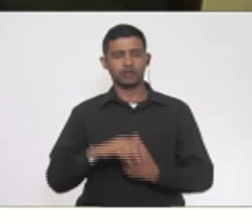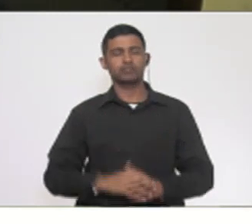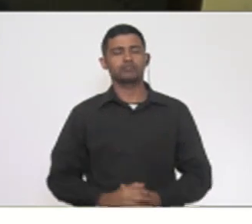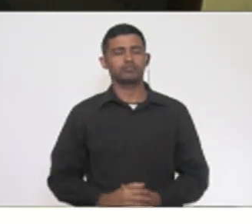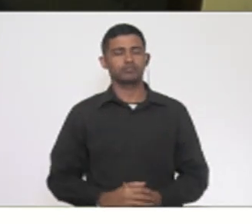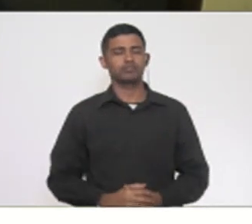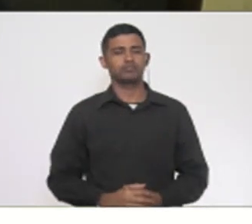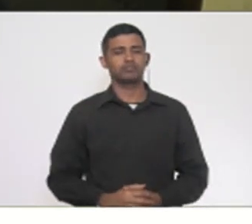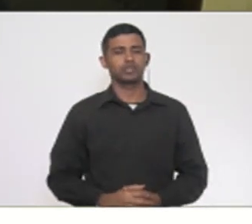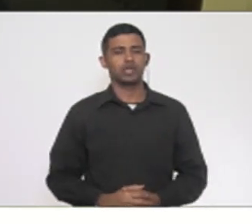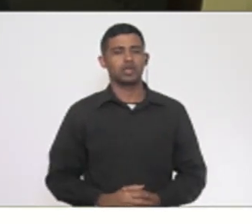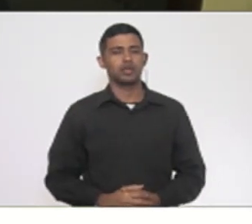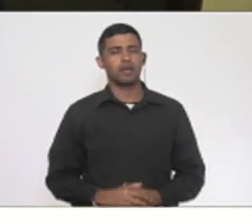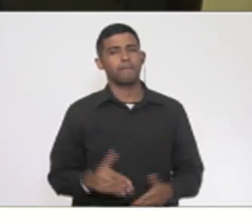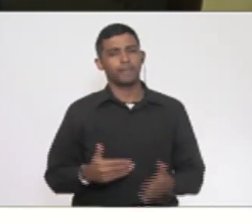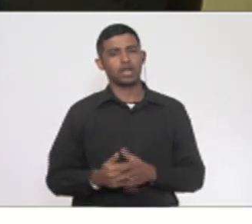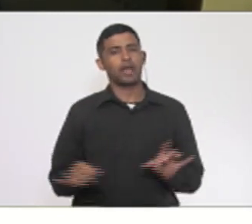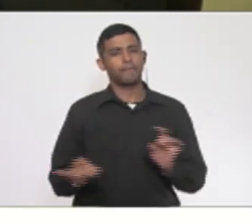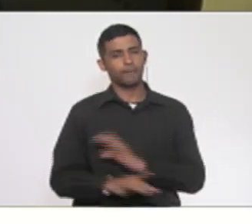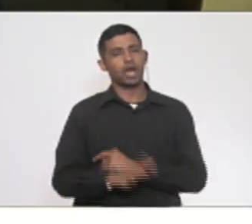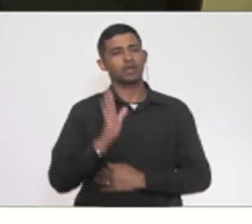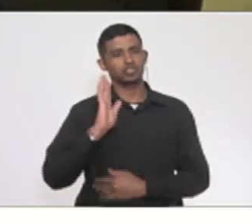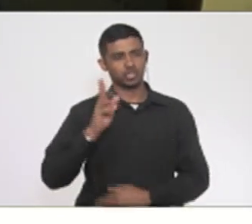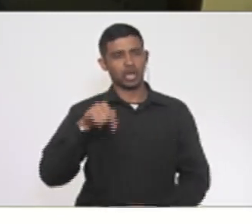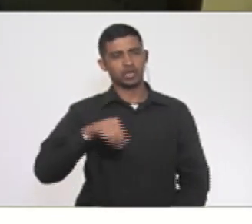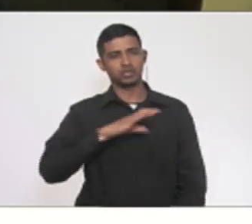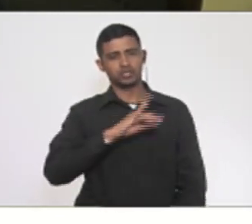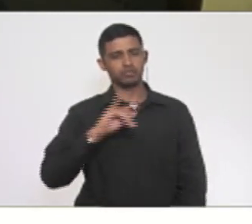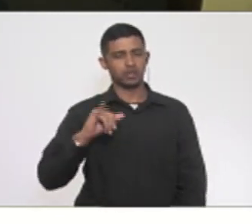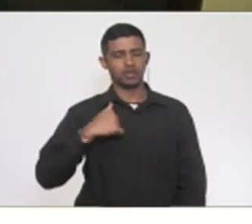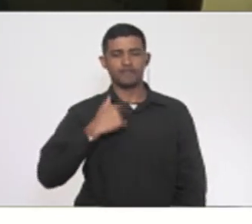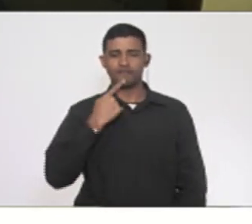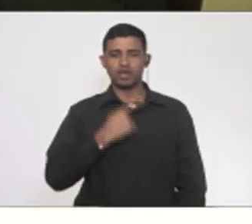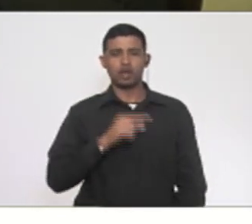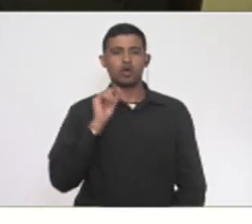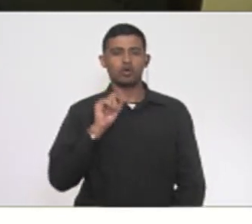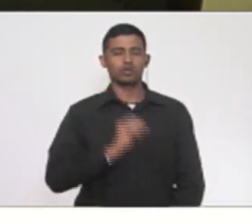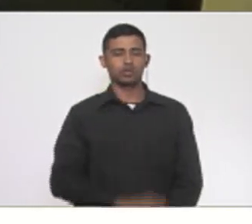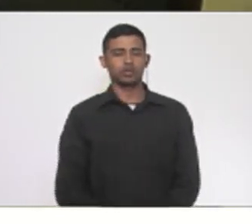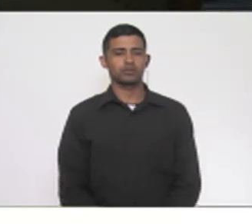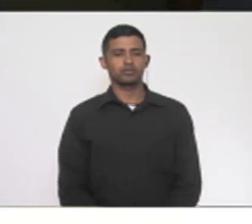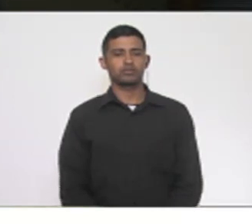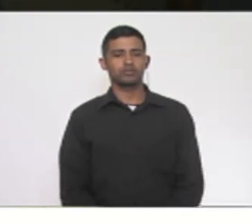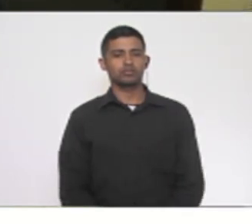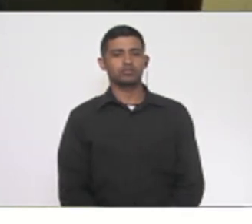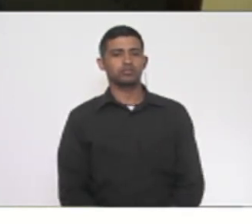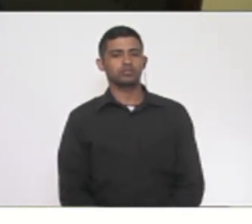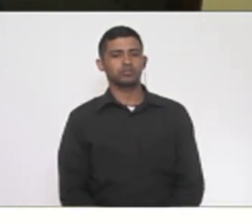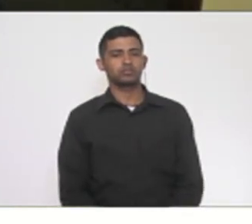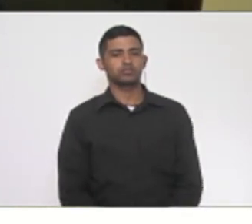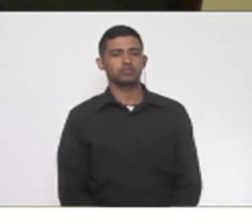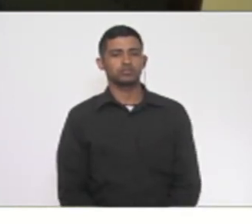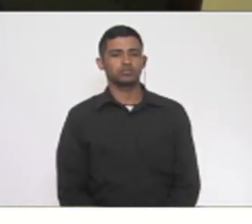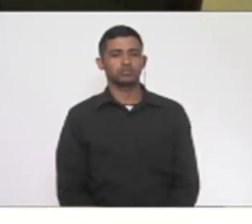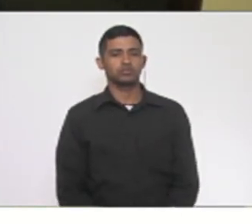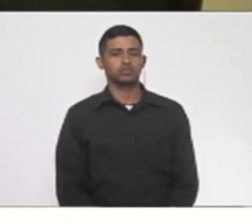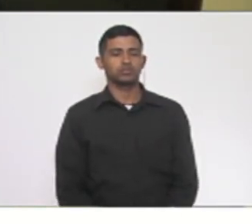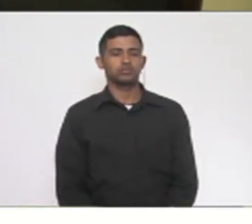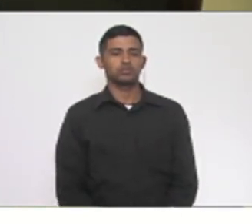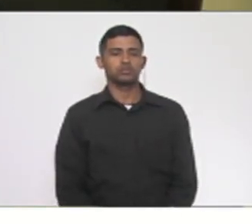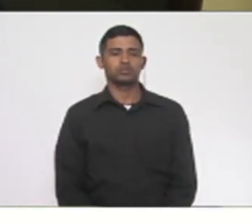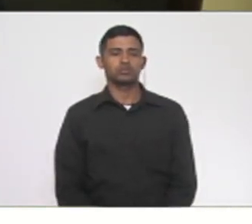já para concluir, foi colocado aqui na CPI que a gente até